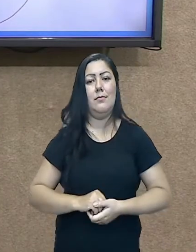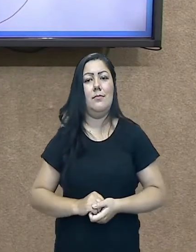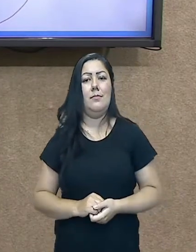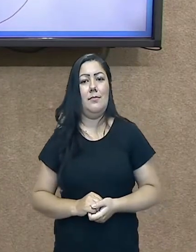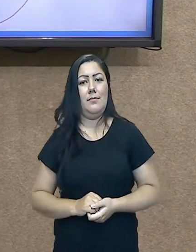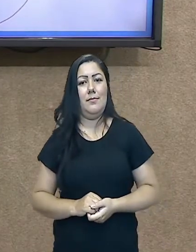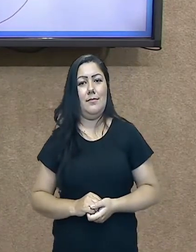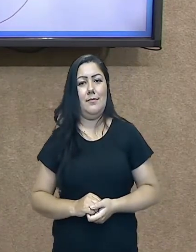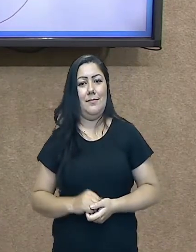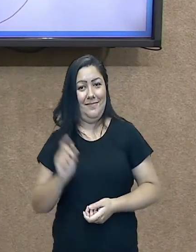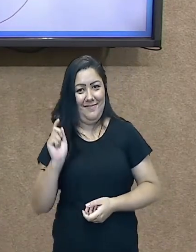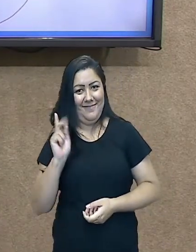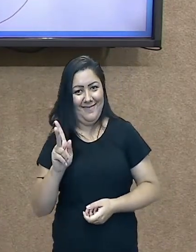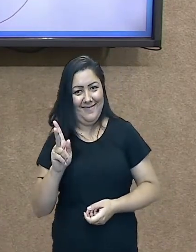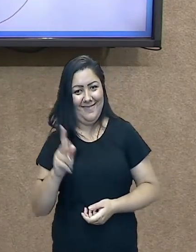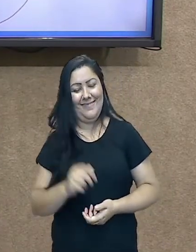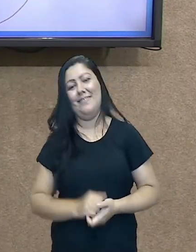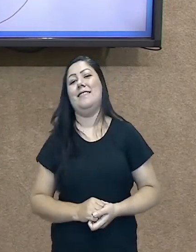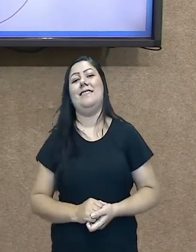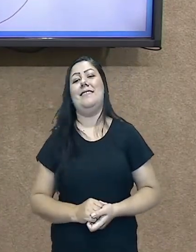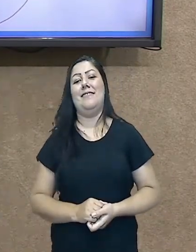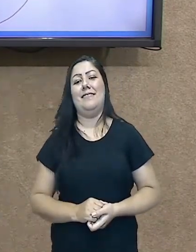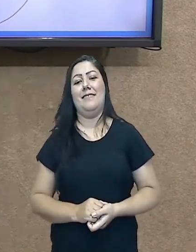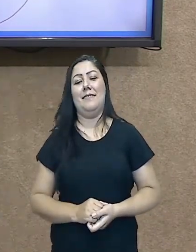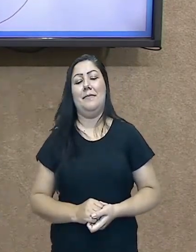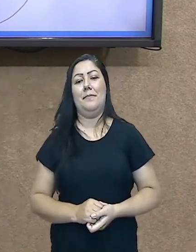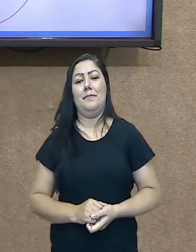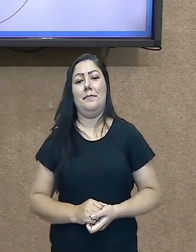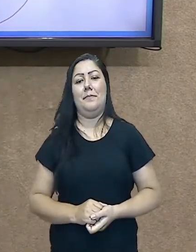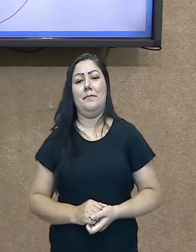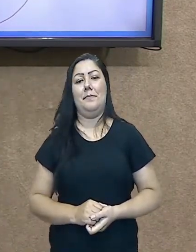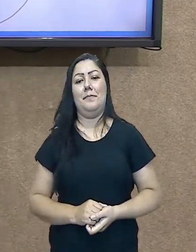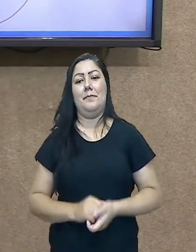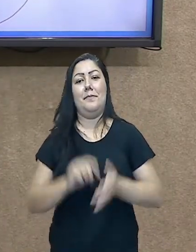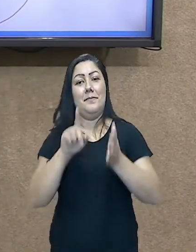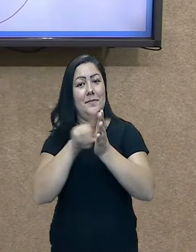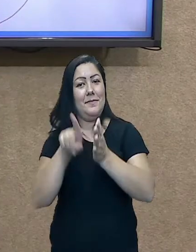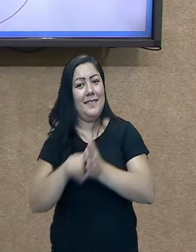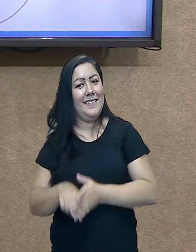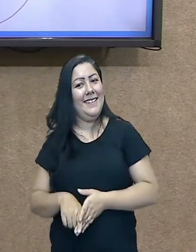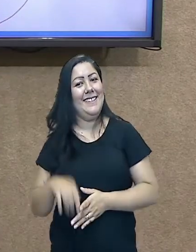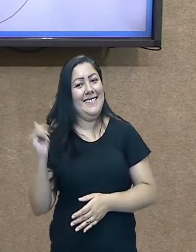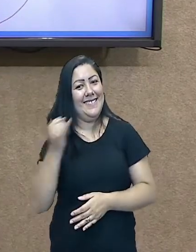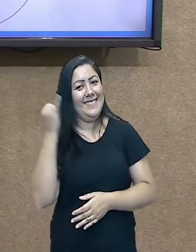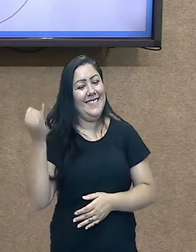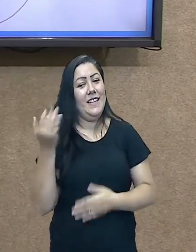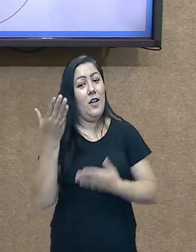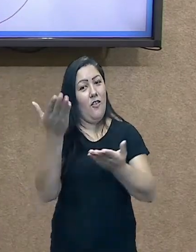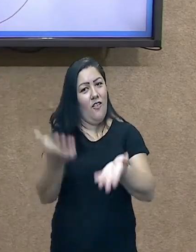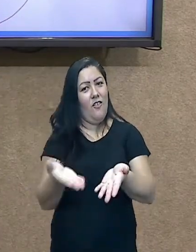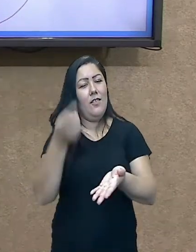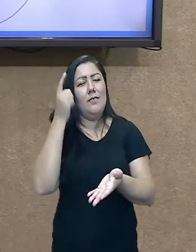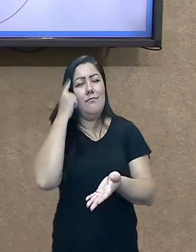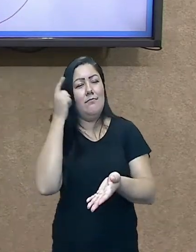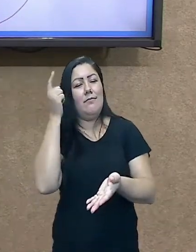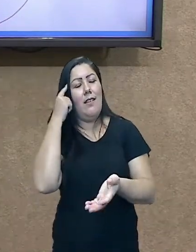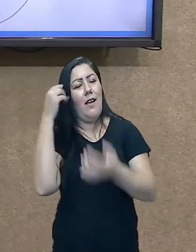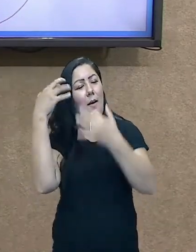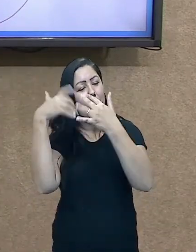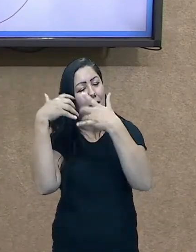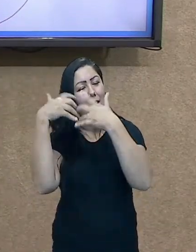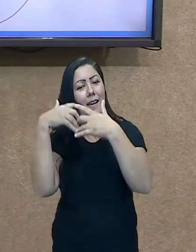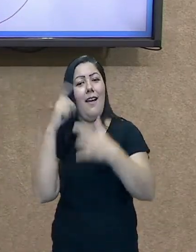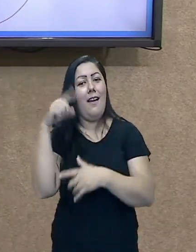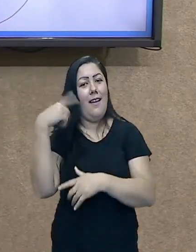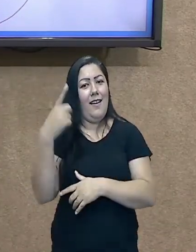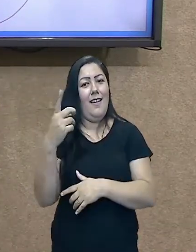Tá bom? Isso é algo que é uma perguntinha que eu vou deixar para você pensar